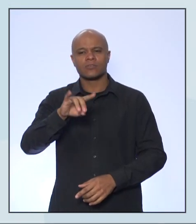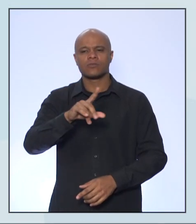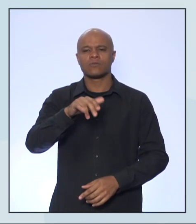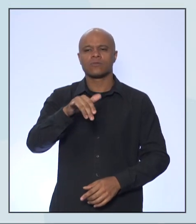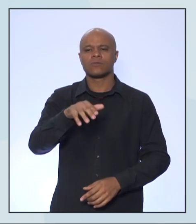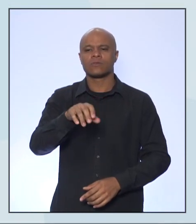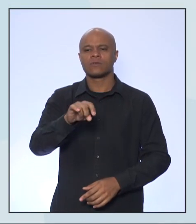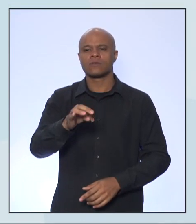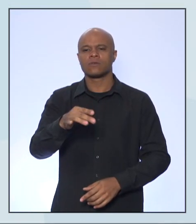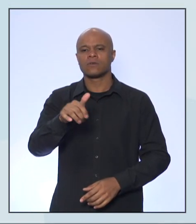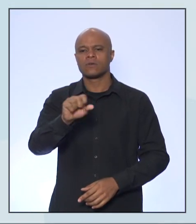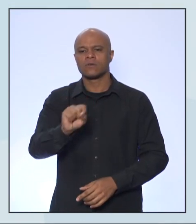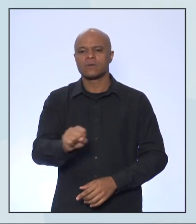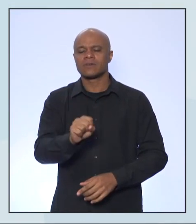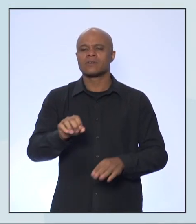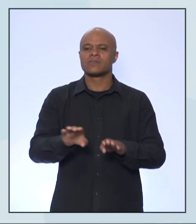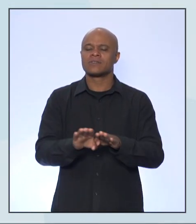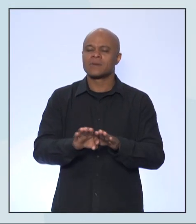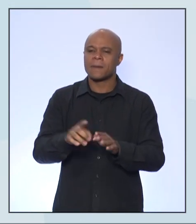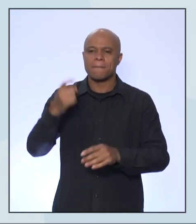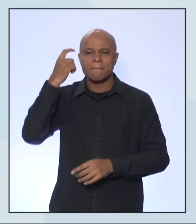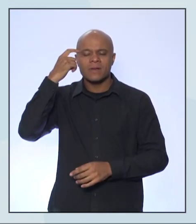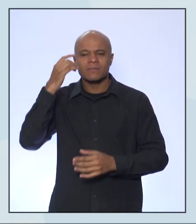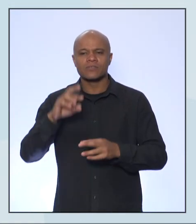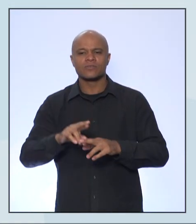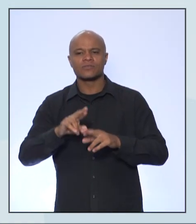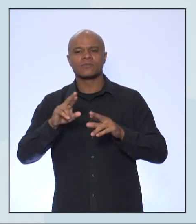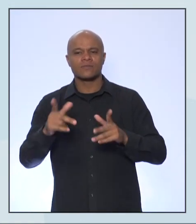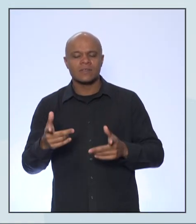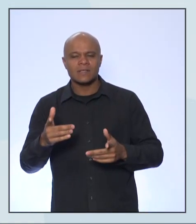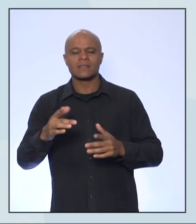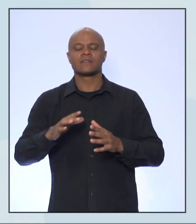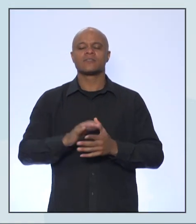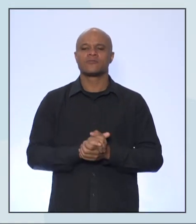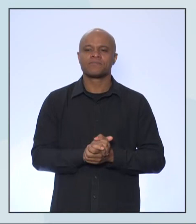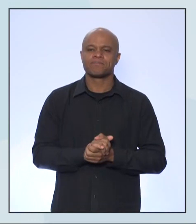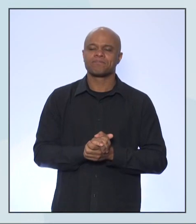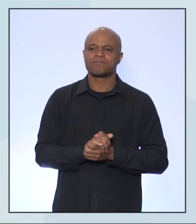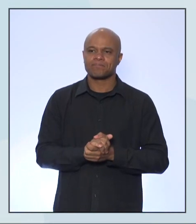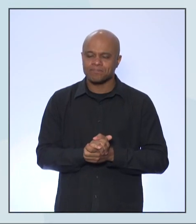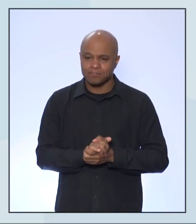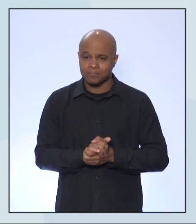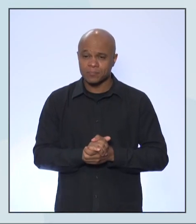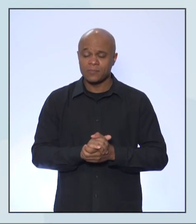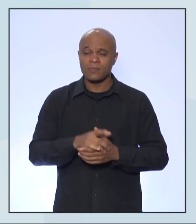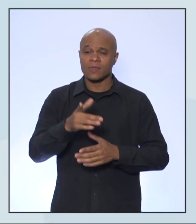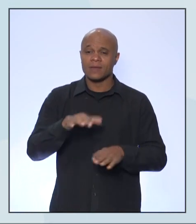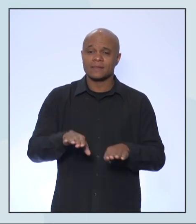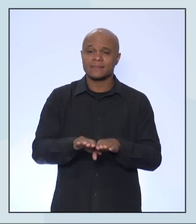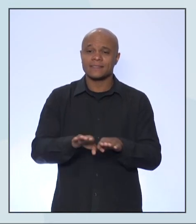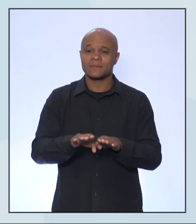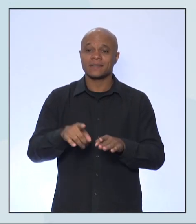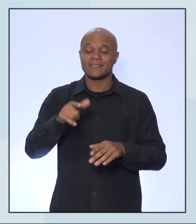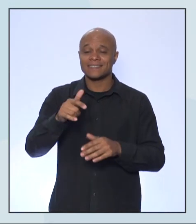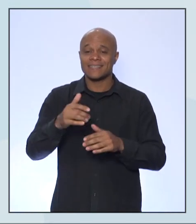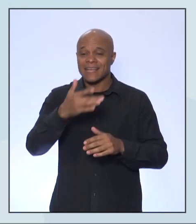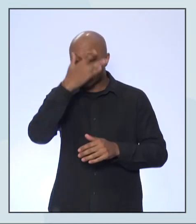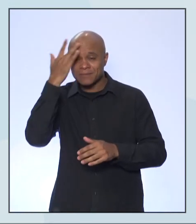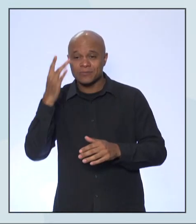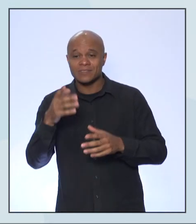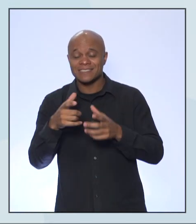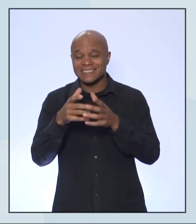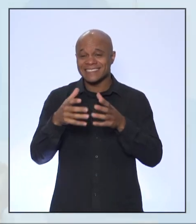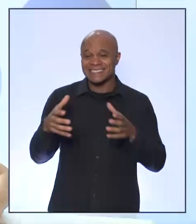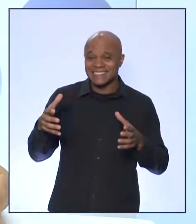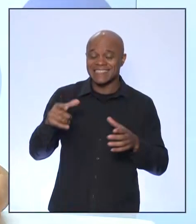temos um pensamento antropocêntrico, onde o homem é a medida de todas as coisas, e a classe que está ascendendo nesse cenário,